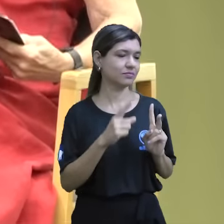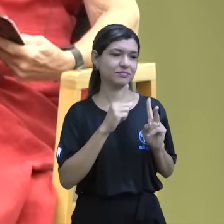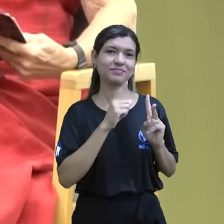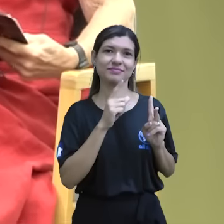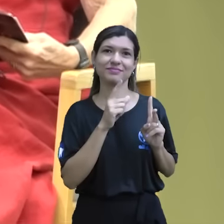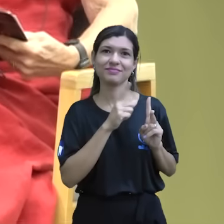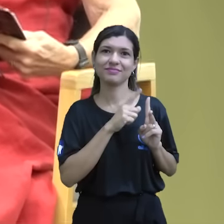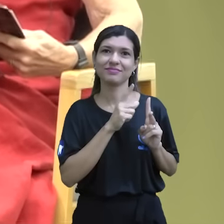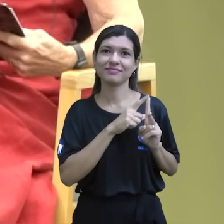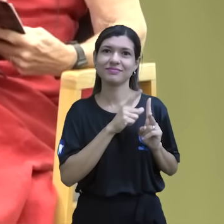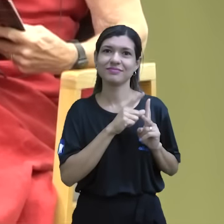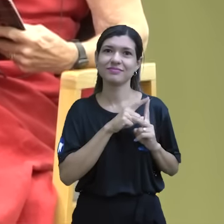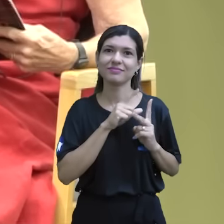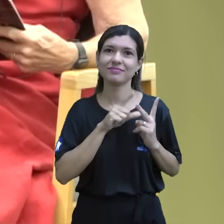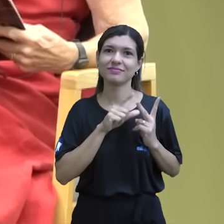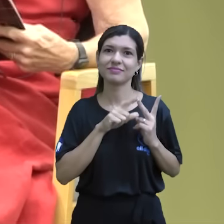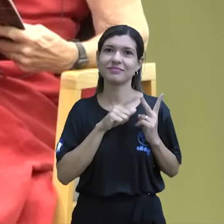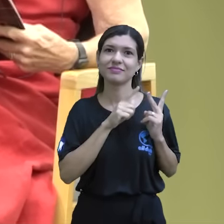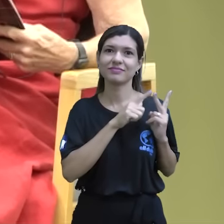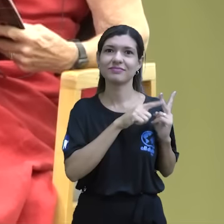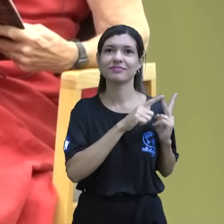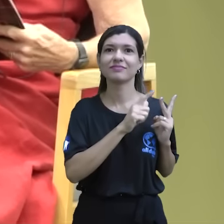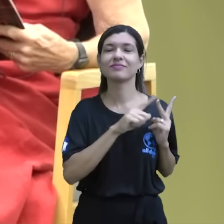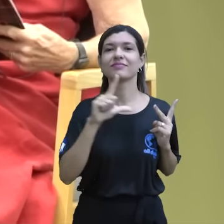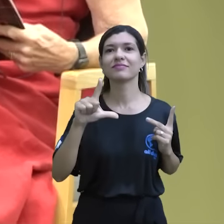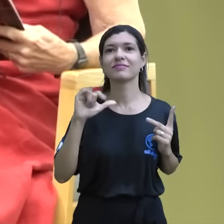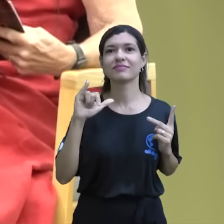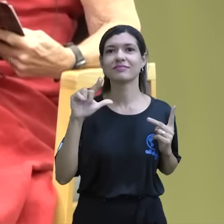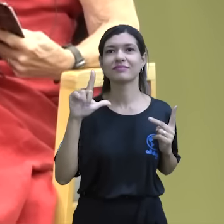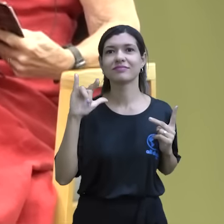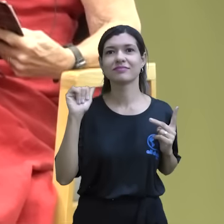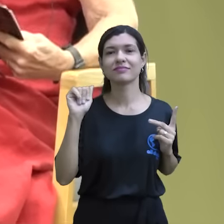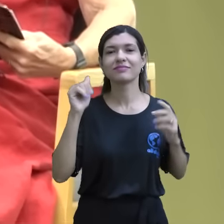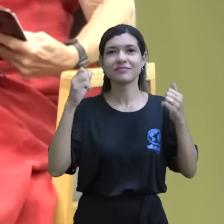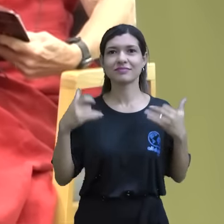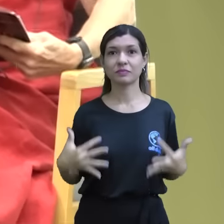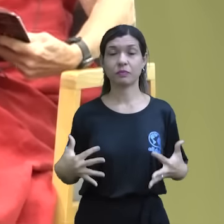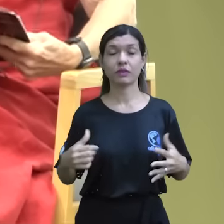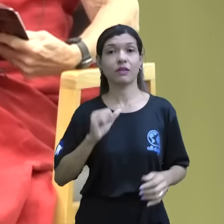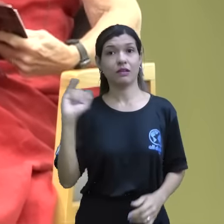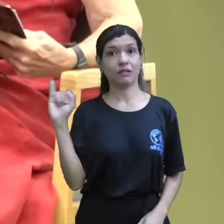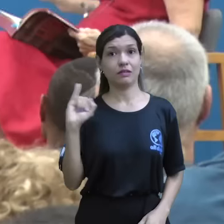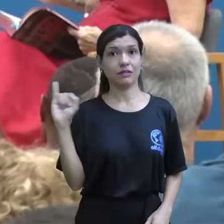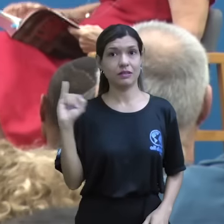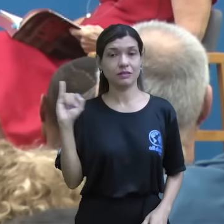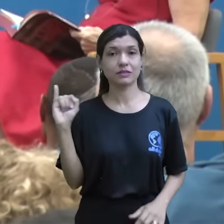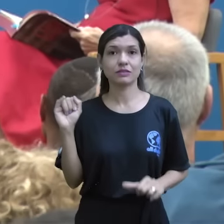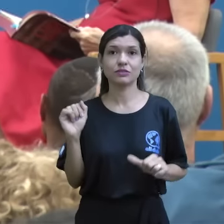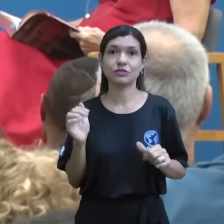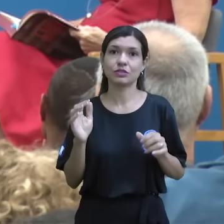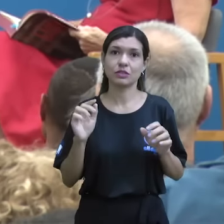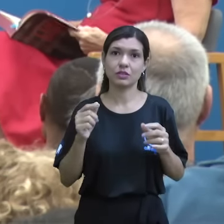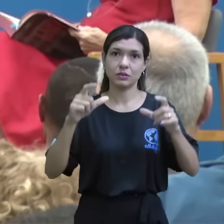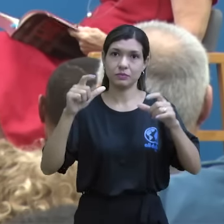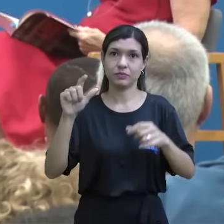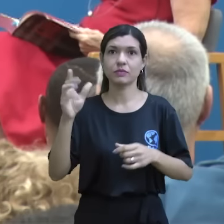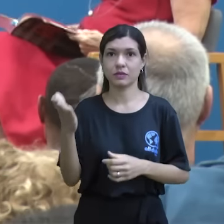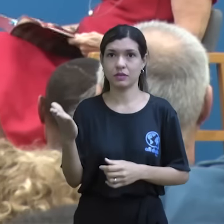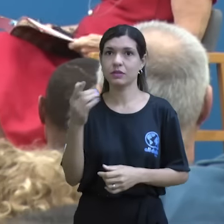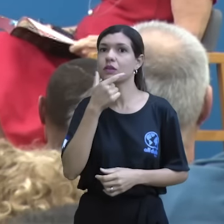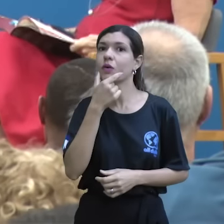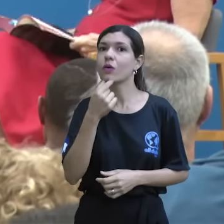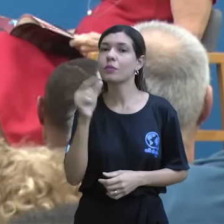o funcionário, ele é internado pelo irmão, então as pessoas sabem quem ele é. E